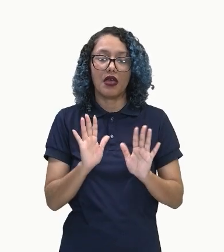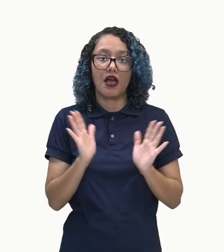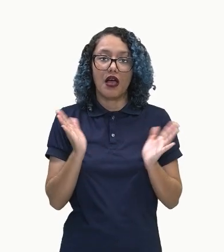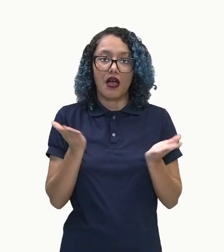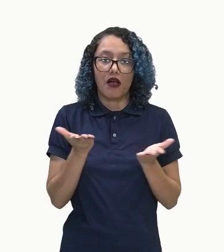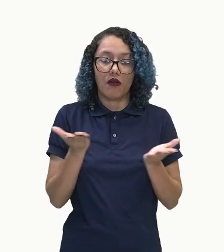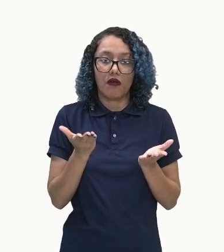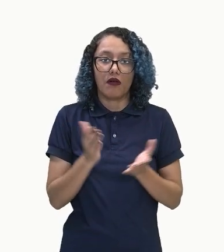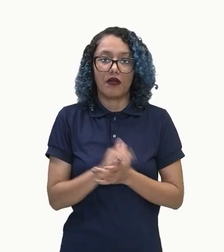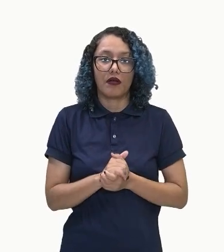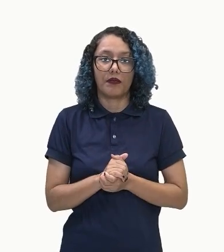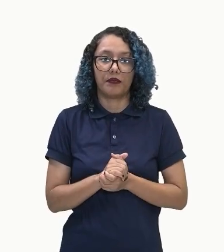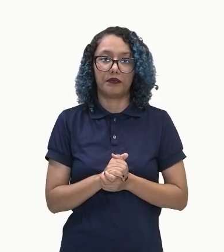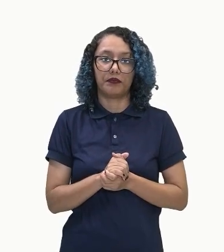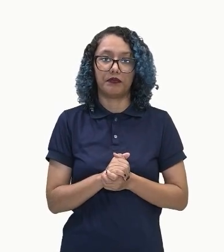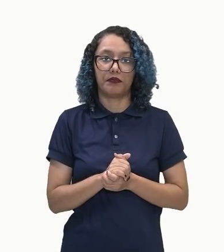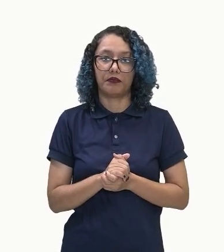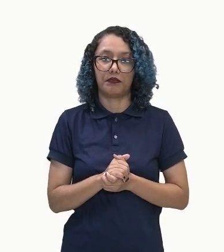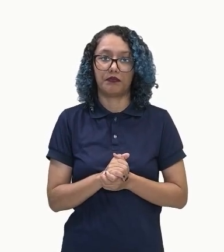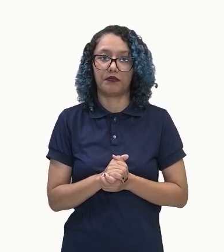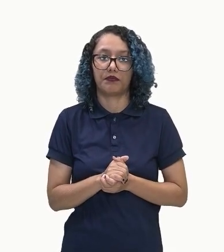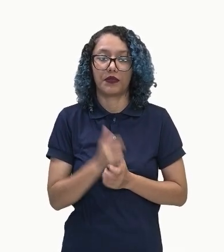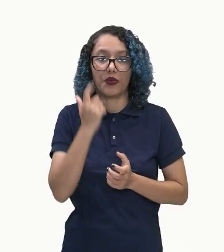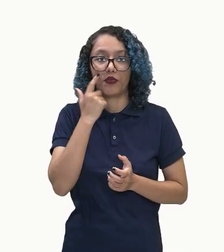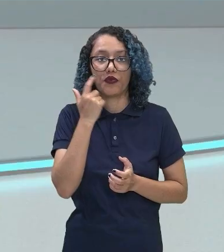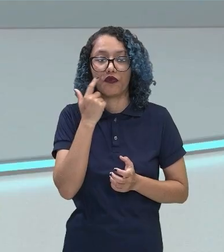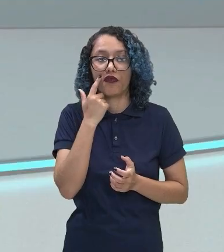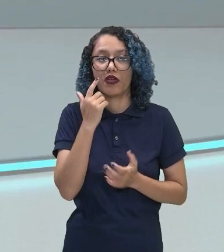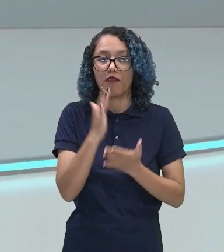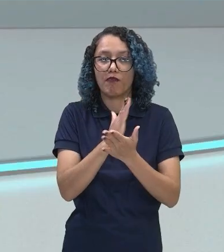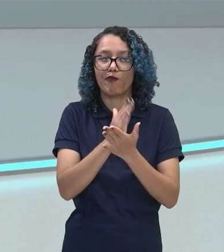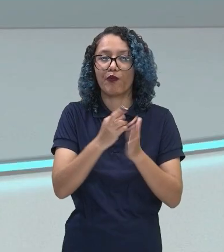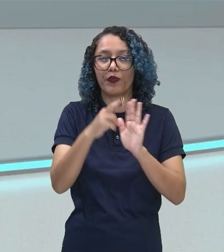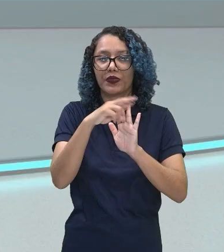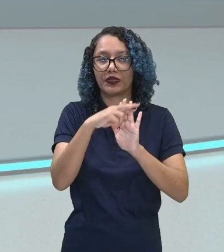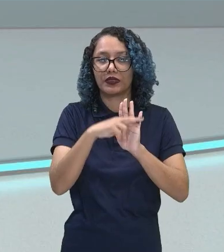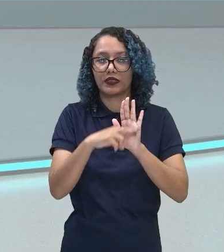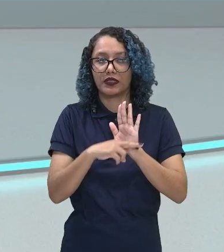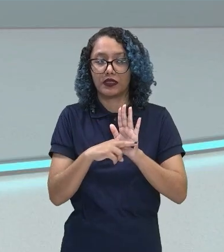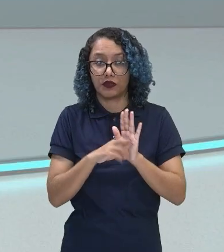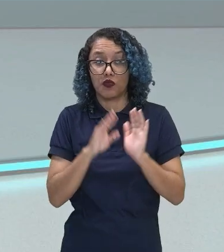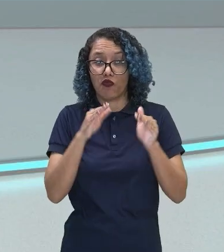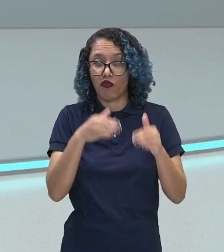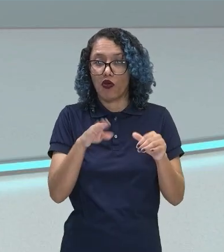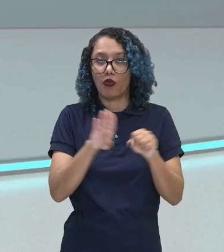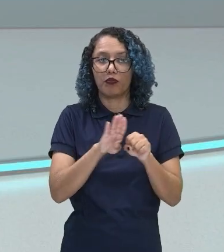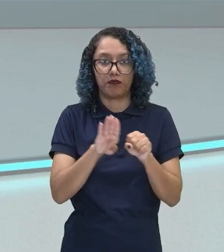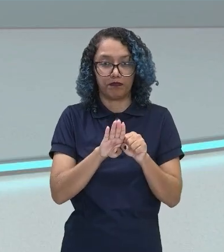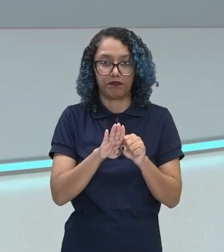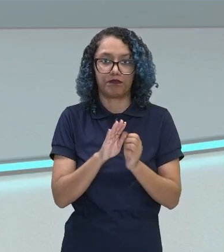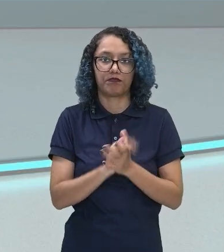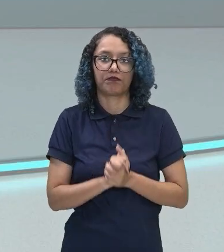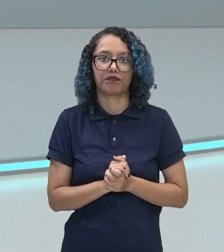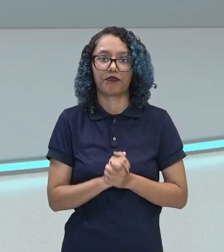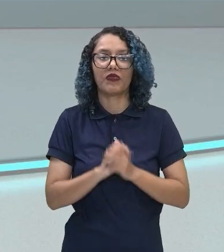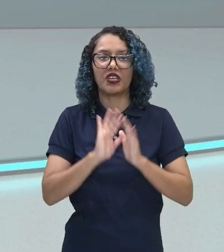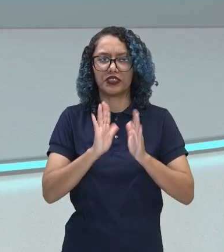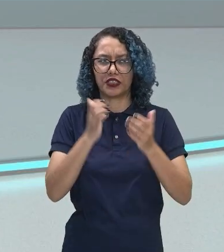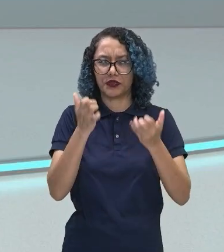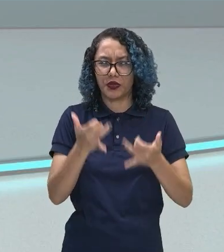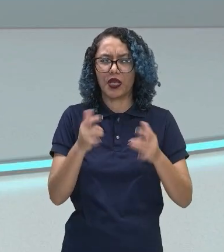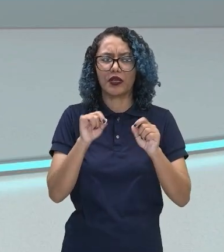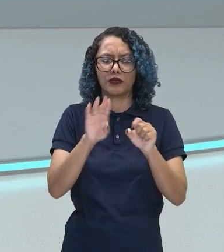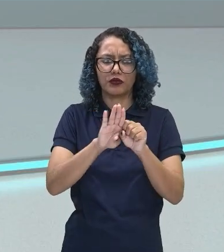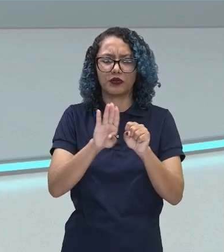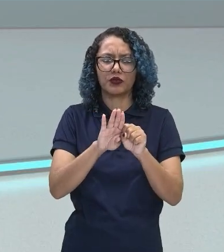vocês algumas regras, então, relacionadas aí aos substantivos. O que nós vimos até agora? Que